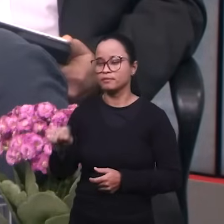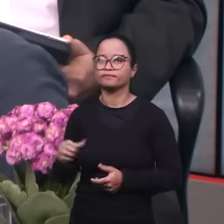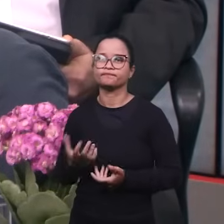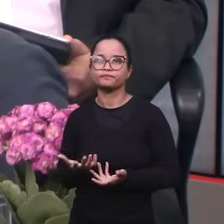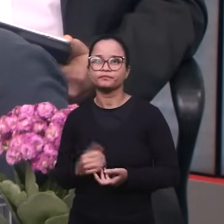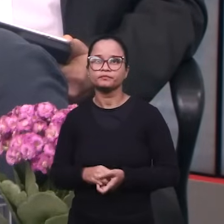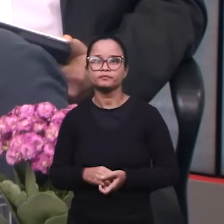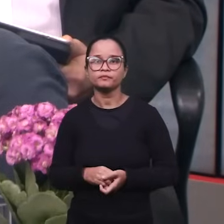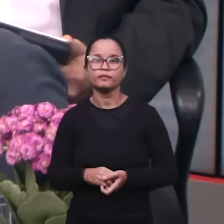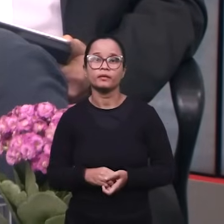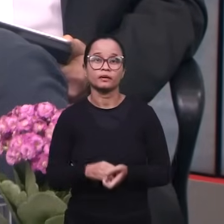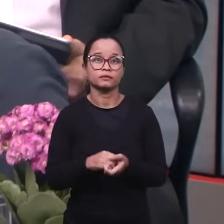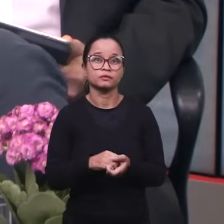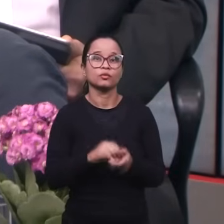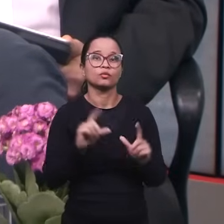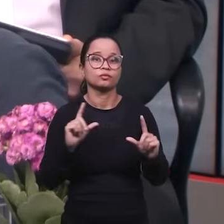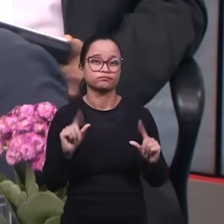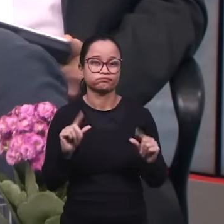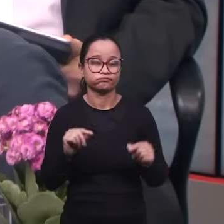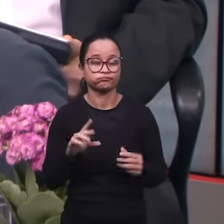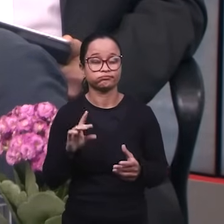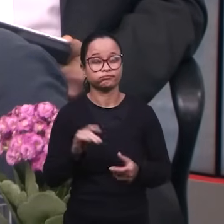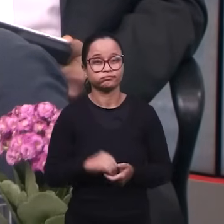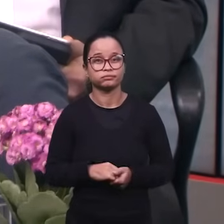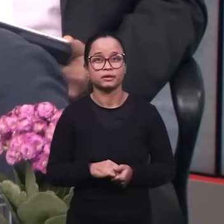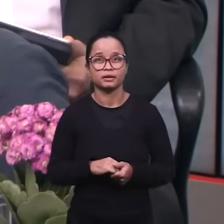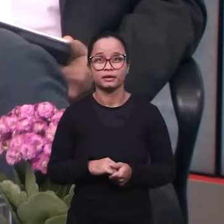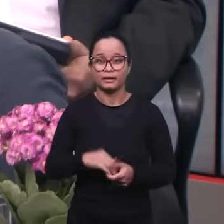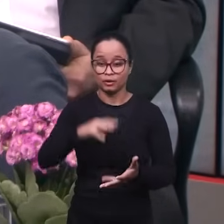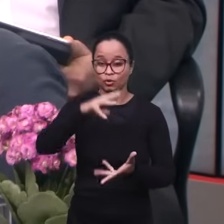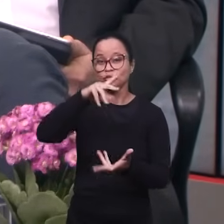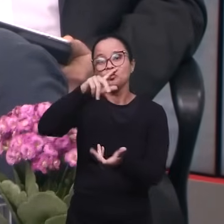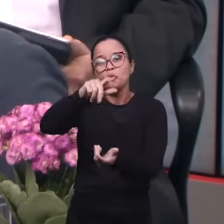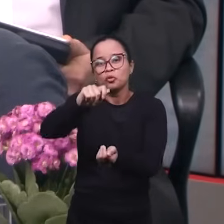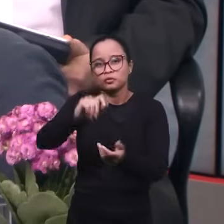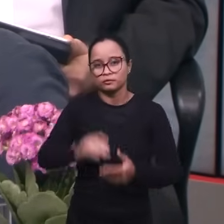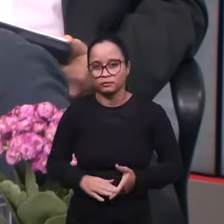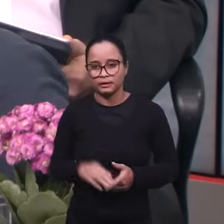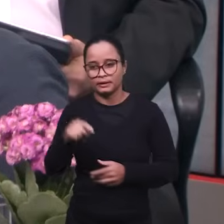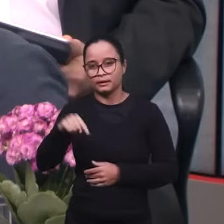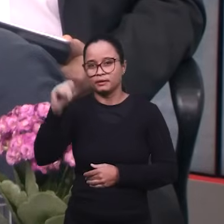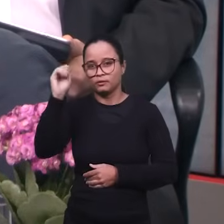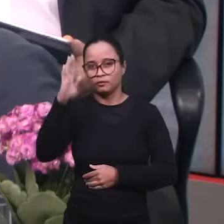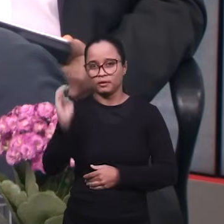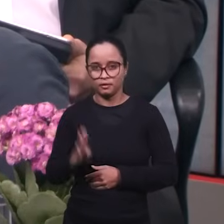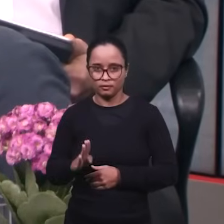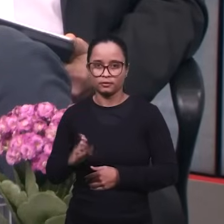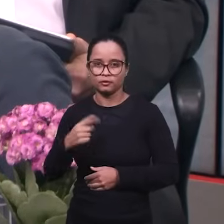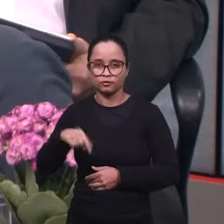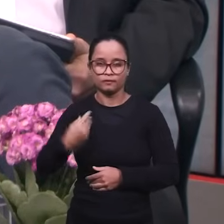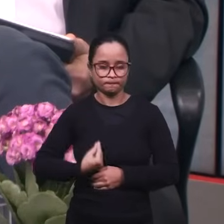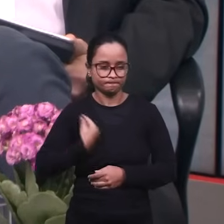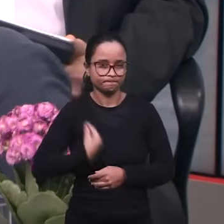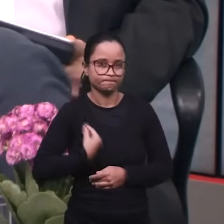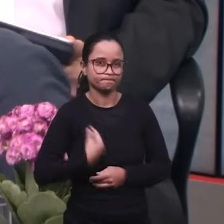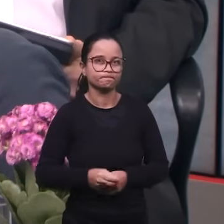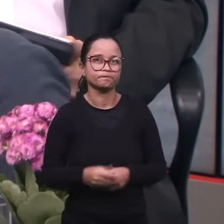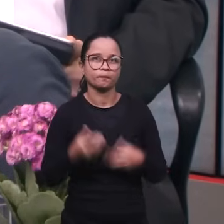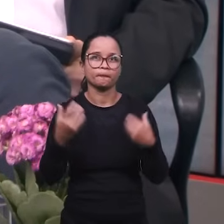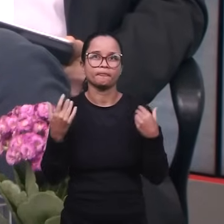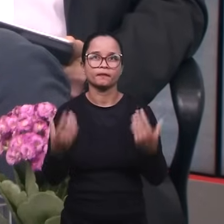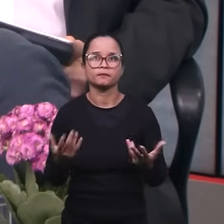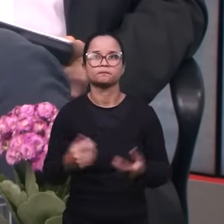si. A realidade, isso é no planeta, e aí vamos trazer para o Brasil, que é a nossa realidade, em que